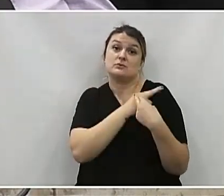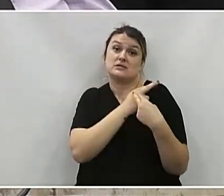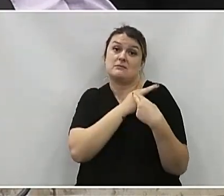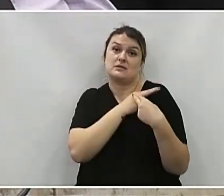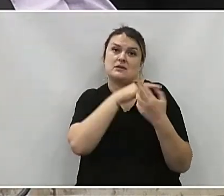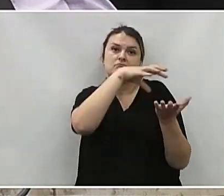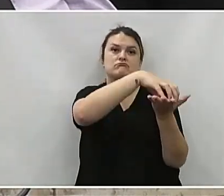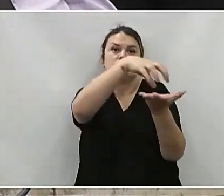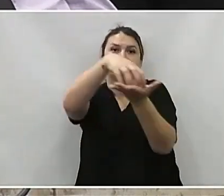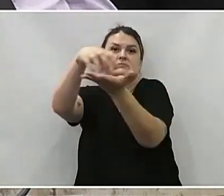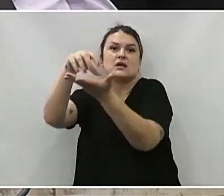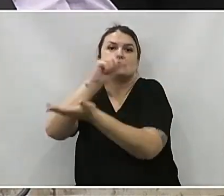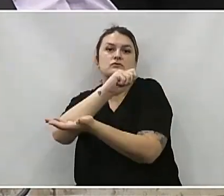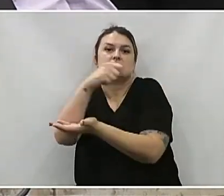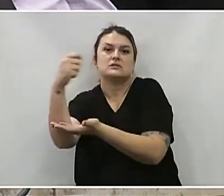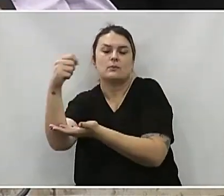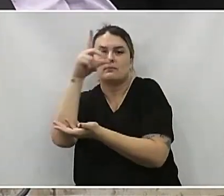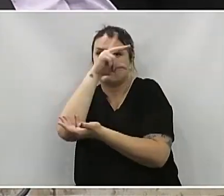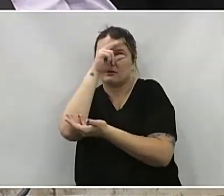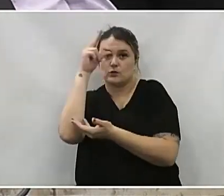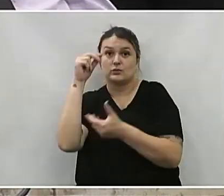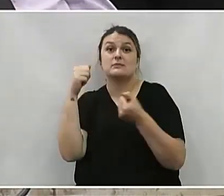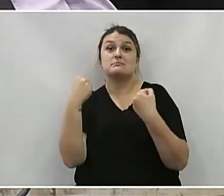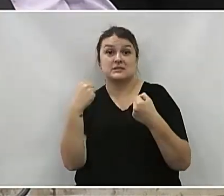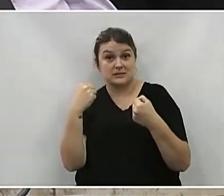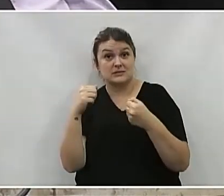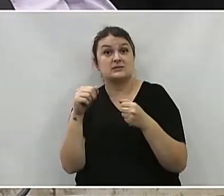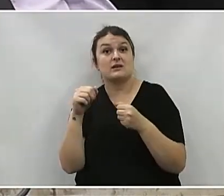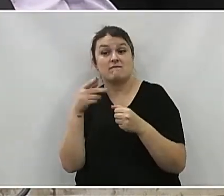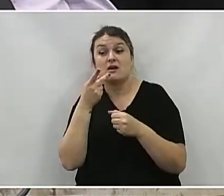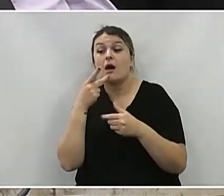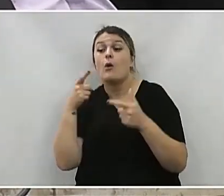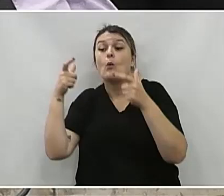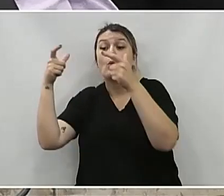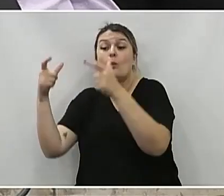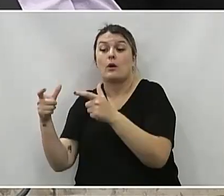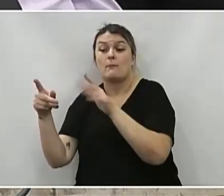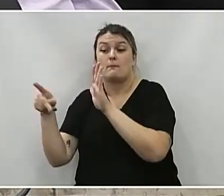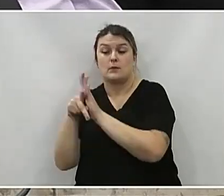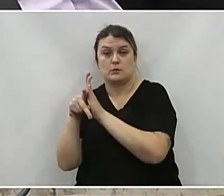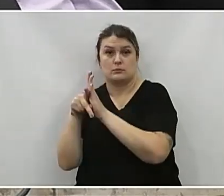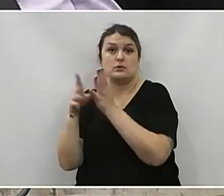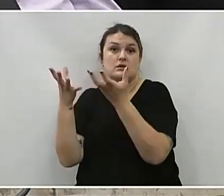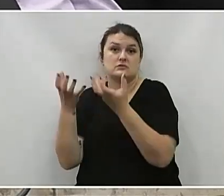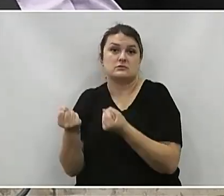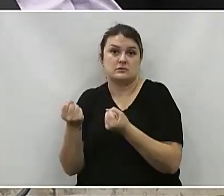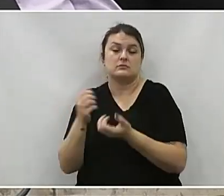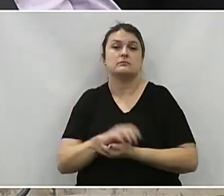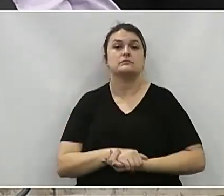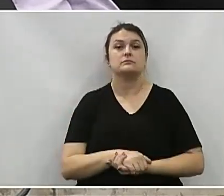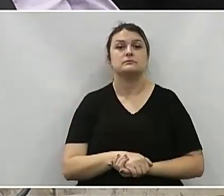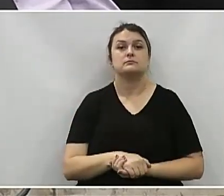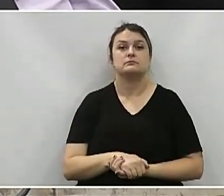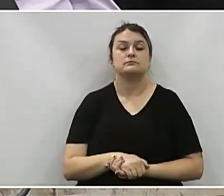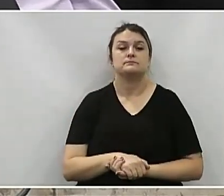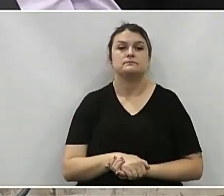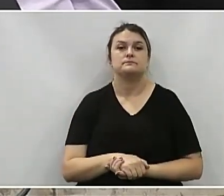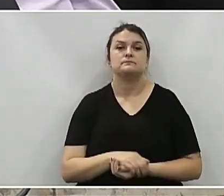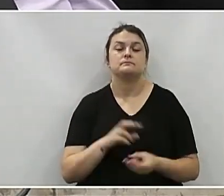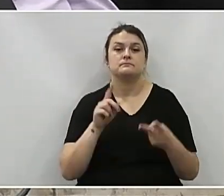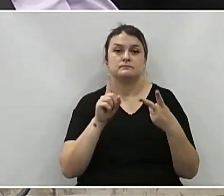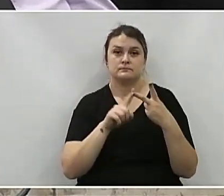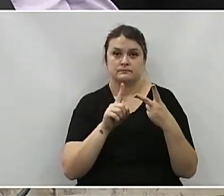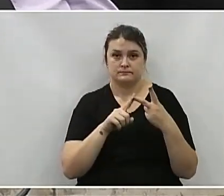entidades e das associações e o poder público tem a responsabilidade também de assumir essa função outra